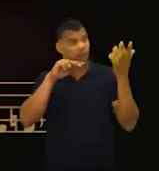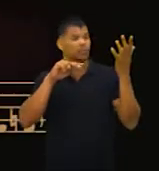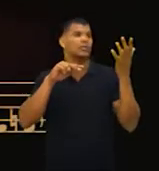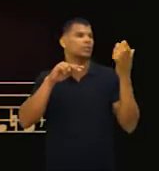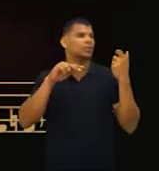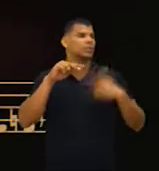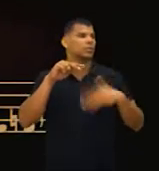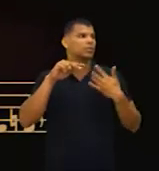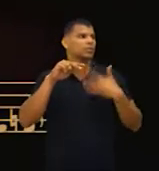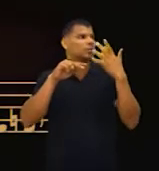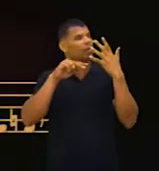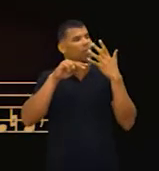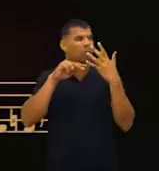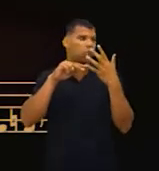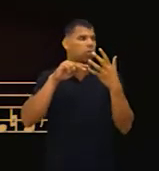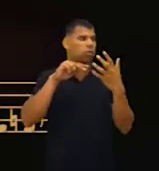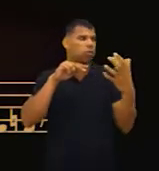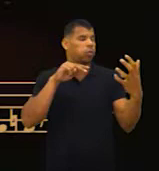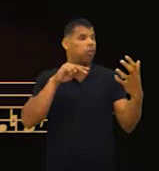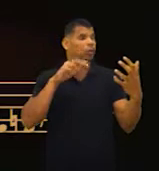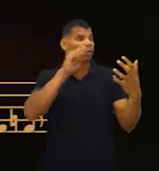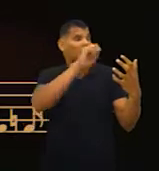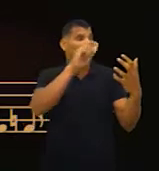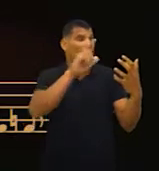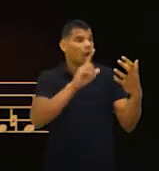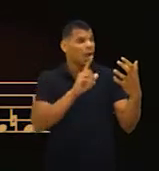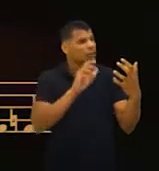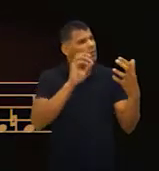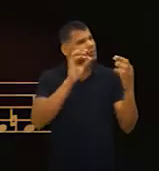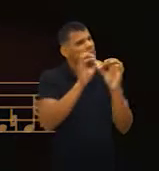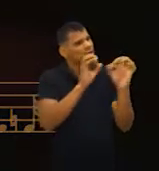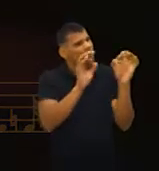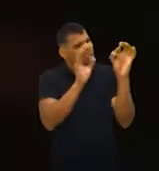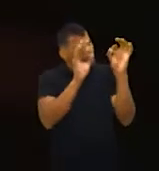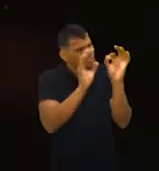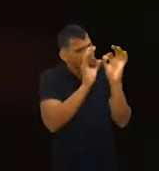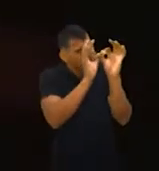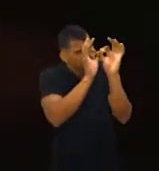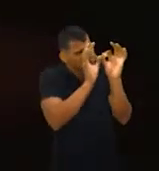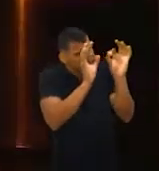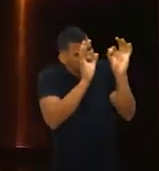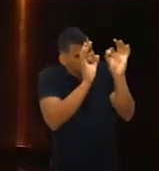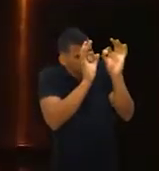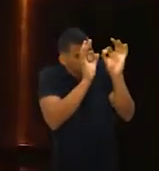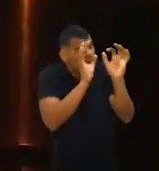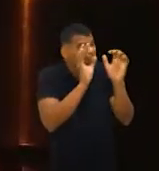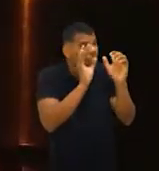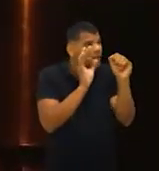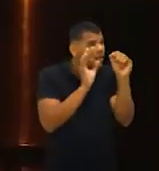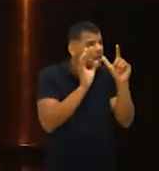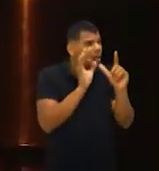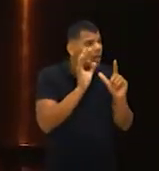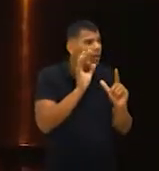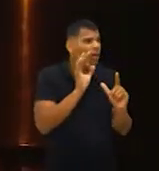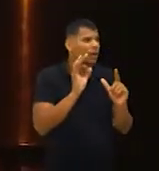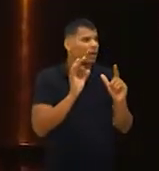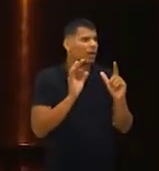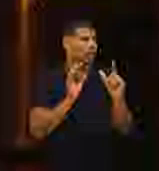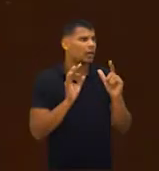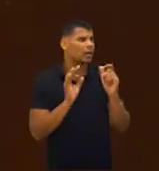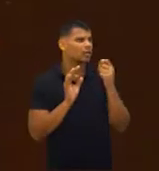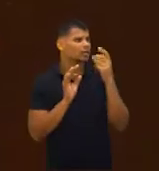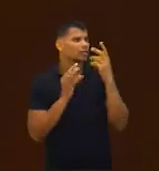seu olhar de festa, de farol de moto, azul celeste, me ganhou no